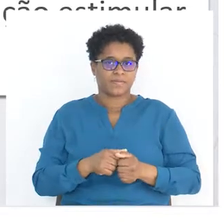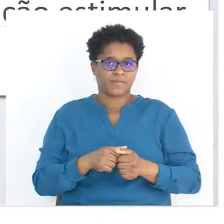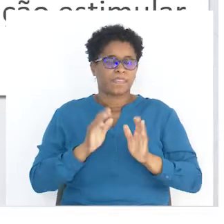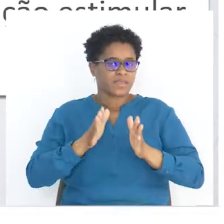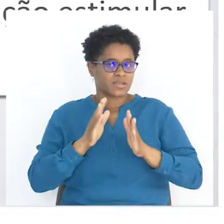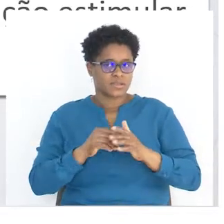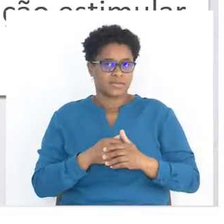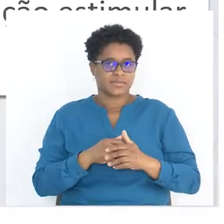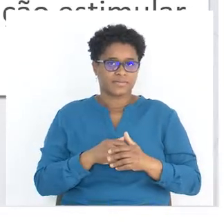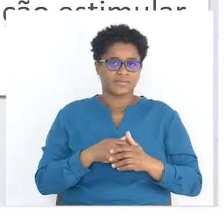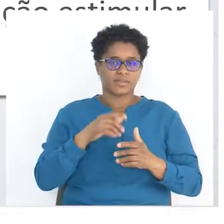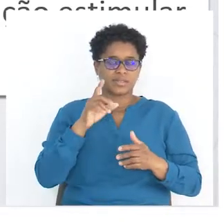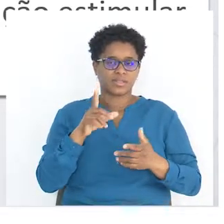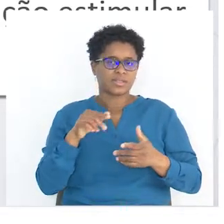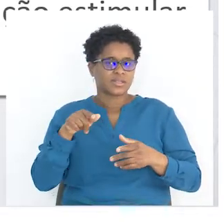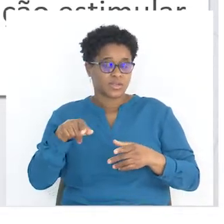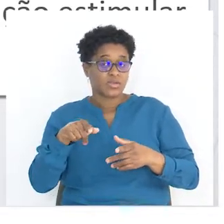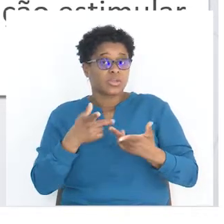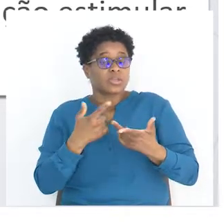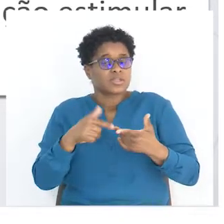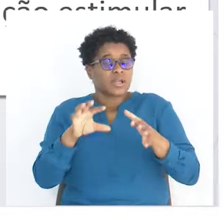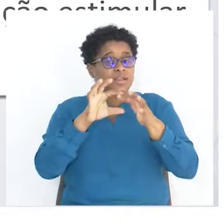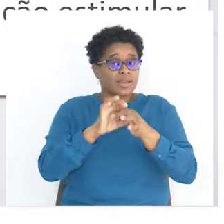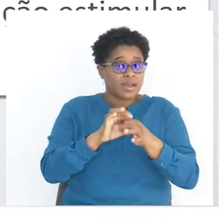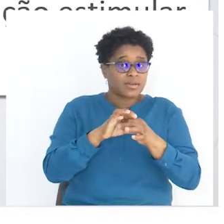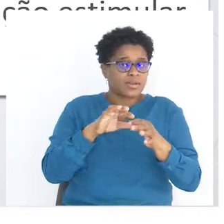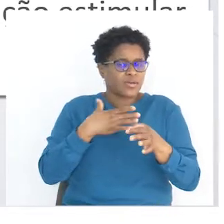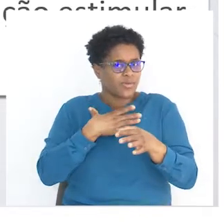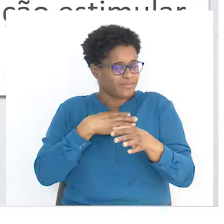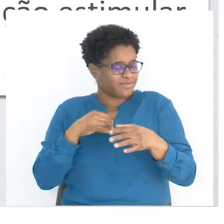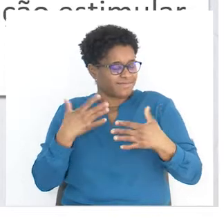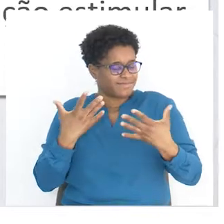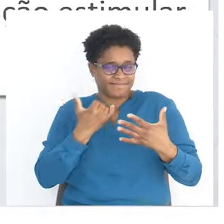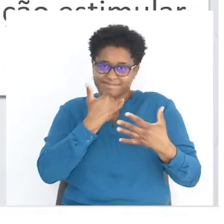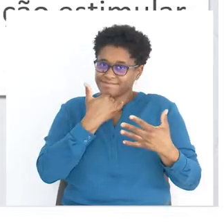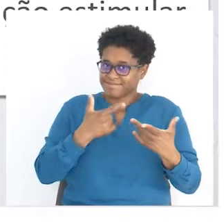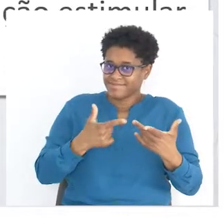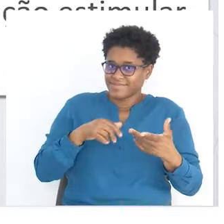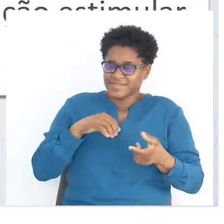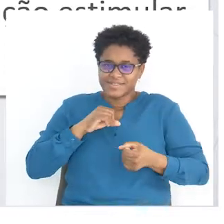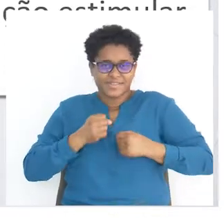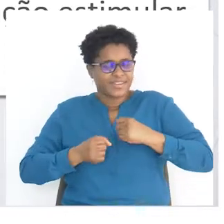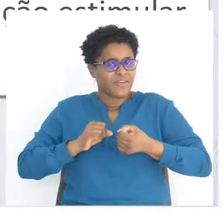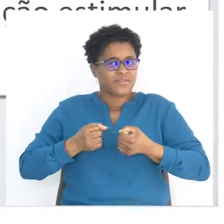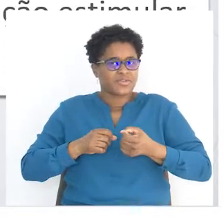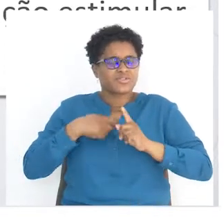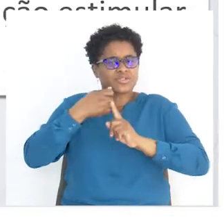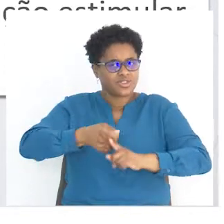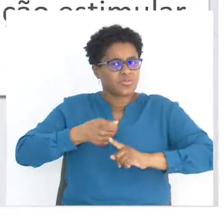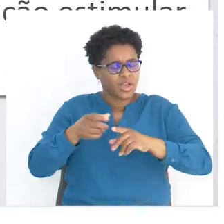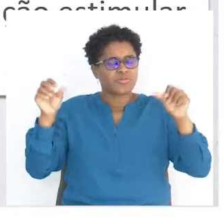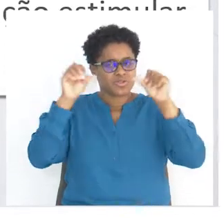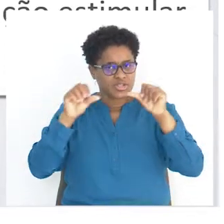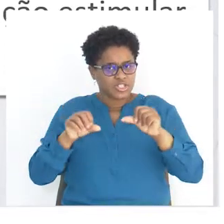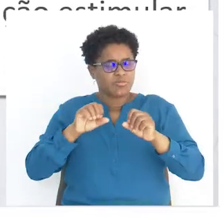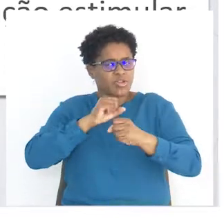Já a dopamina está associada ao prazer e à motivação. Tem como função estimular o sistema nervoso